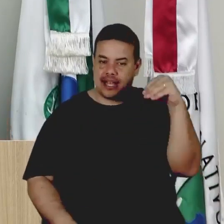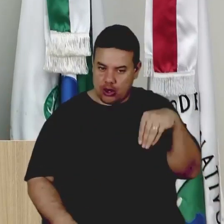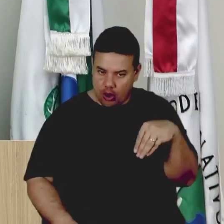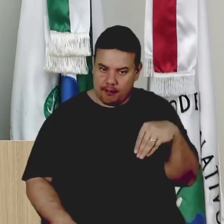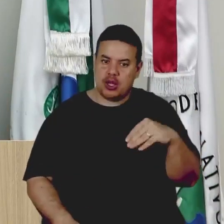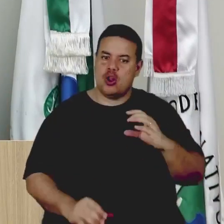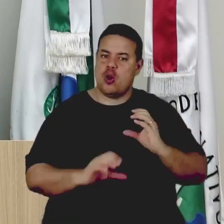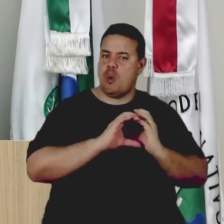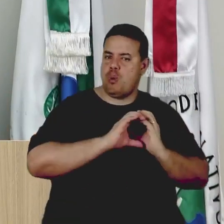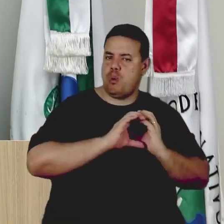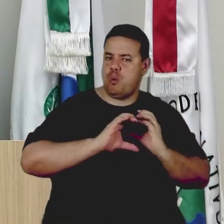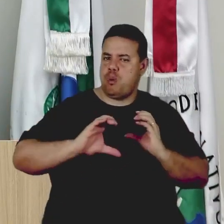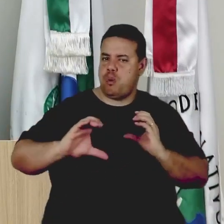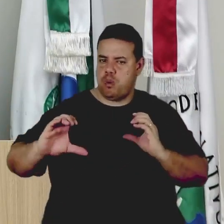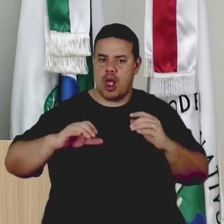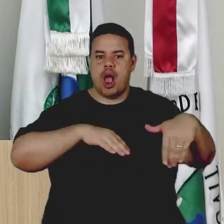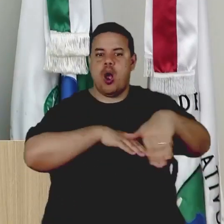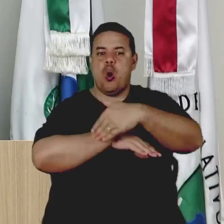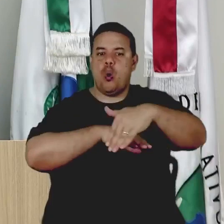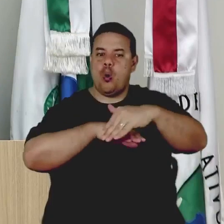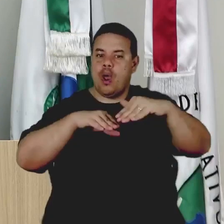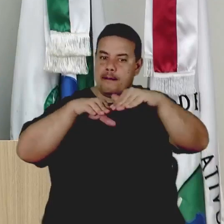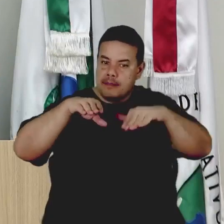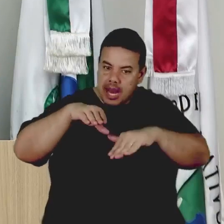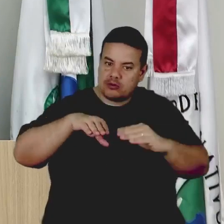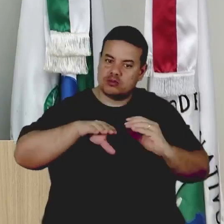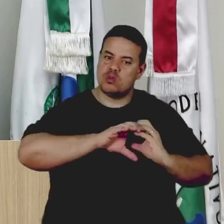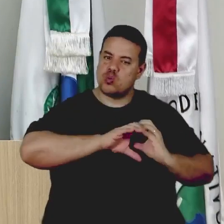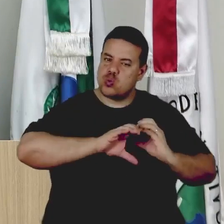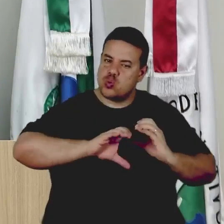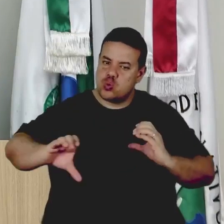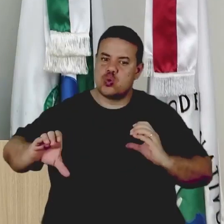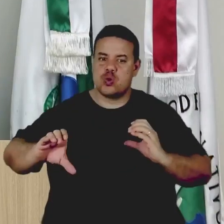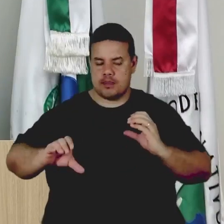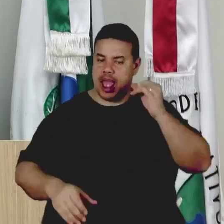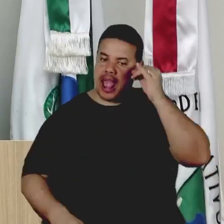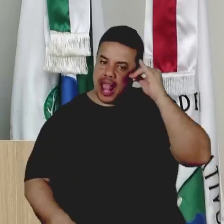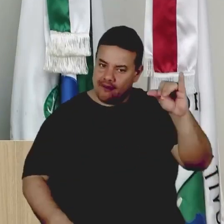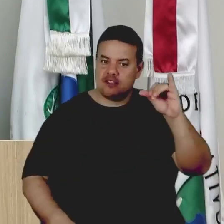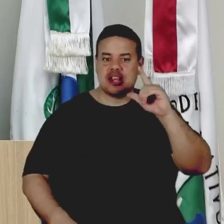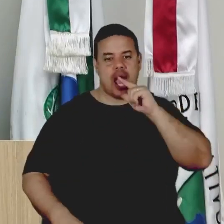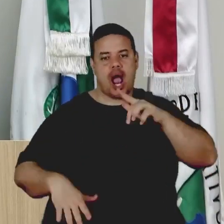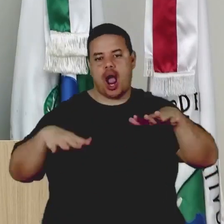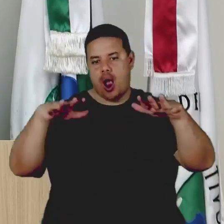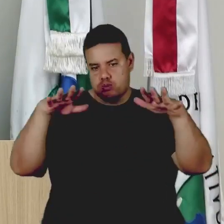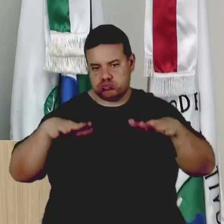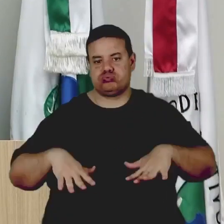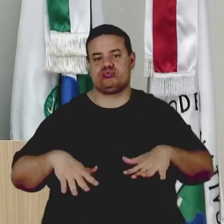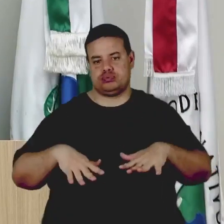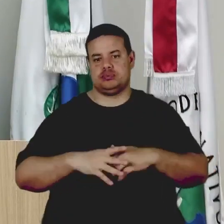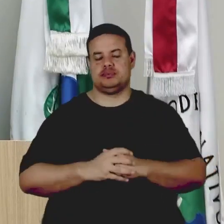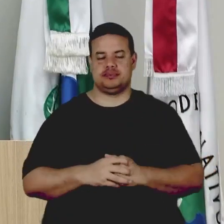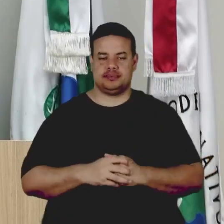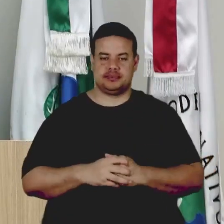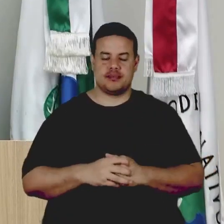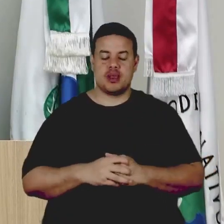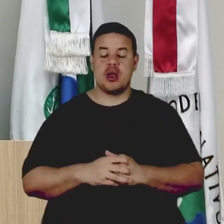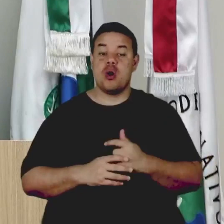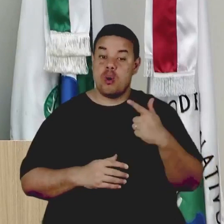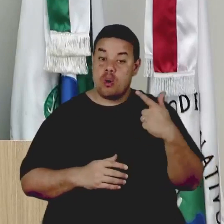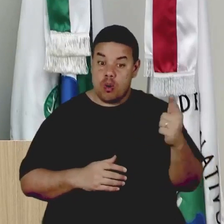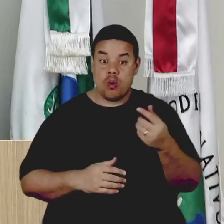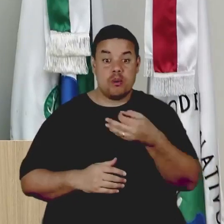tubulações que foram colocadas para minimizar essa questão das chuvas. Outra observação que eu quero fazer